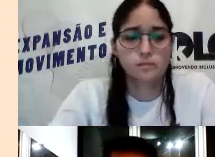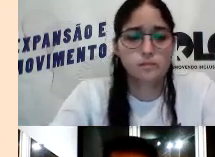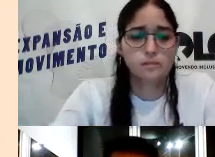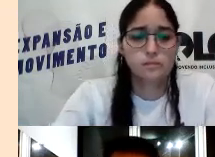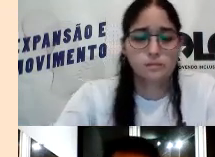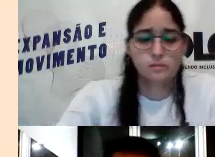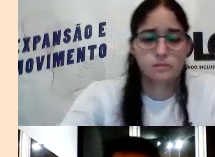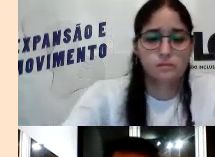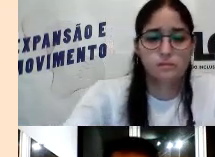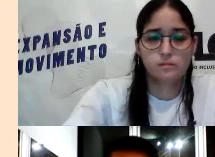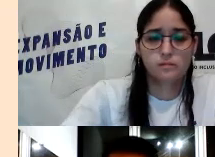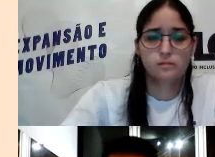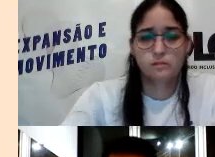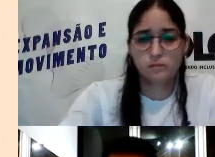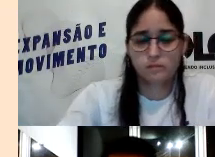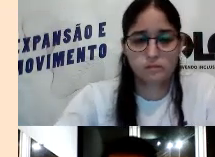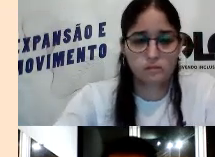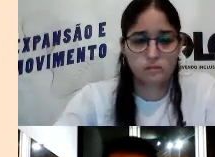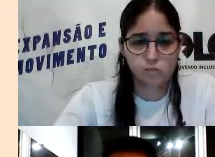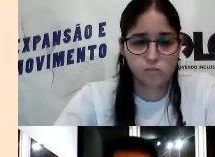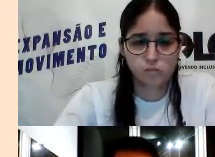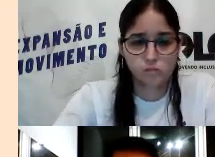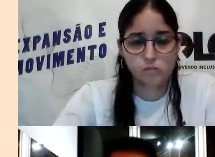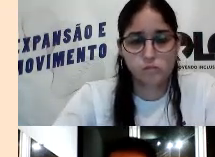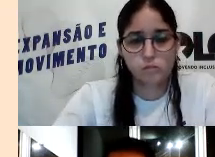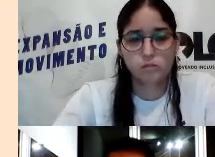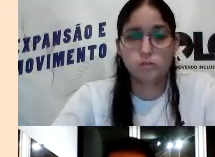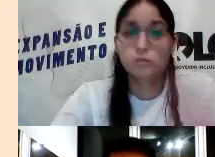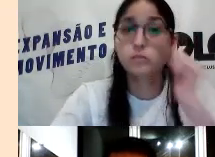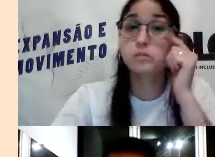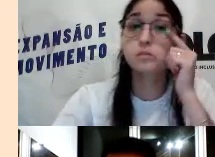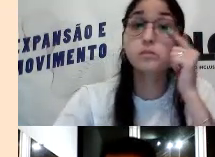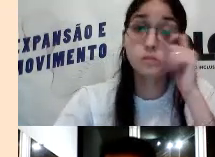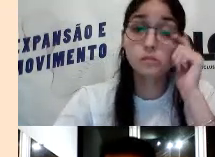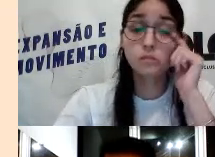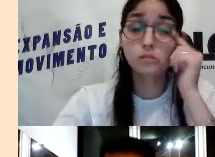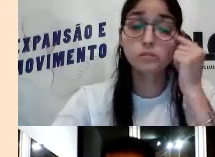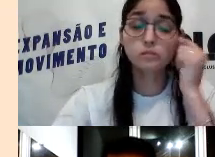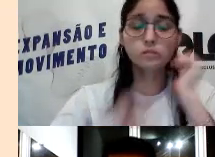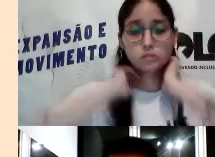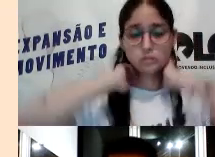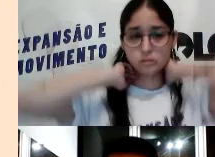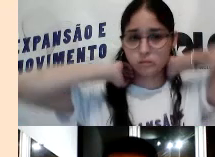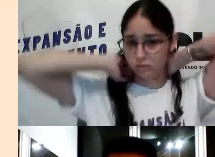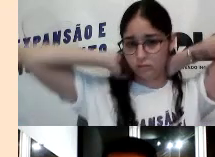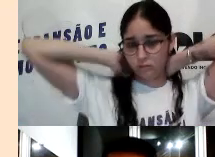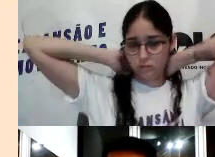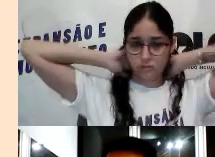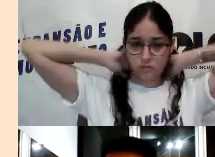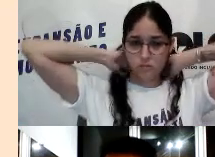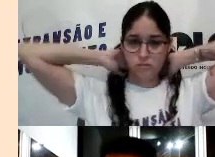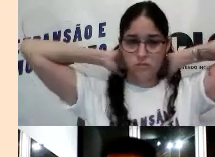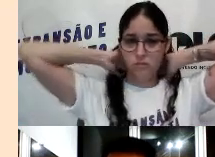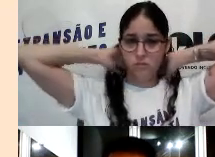a família estava num cenário totalmente diferente, que eles poderiam expressar as suas emoções sem qualquer questão. Então,